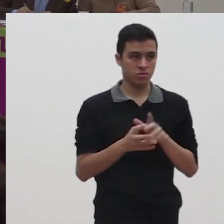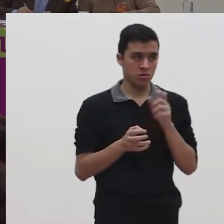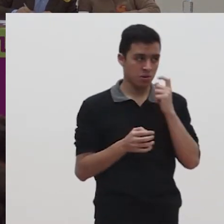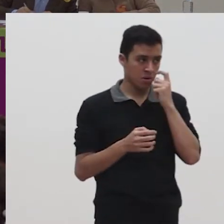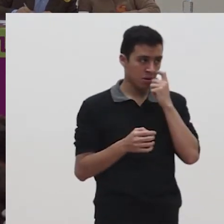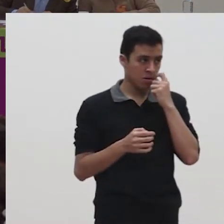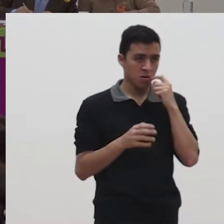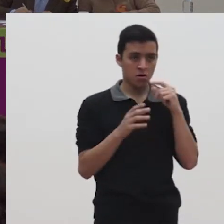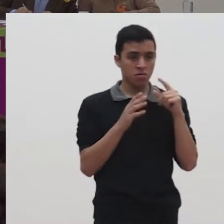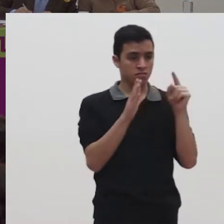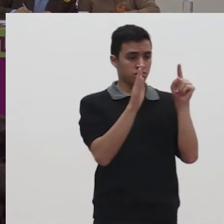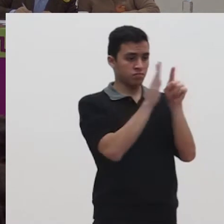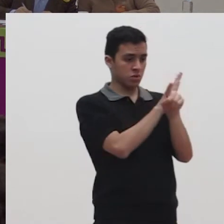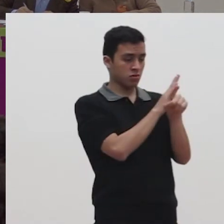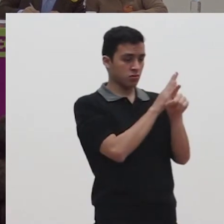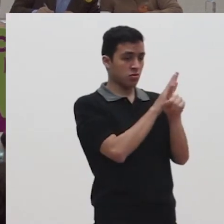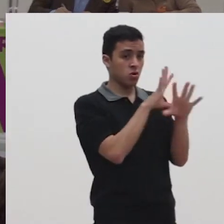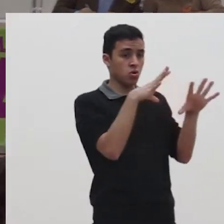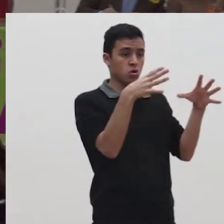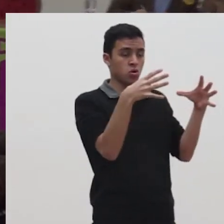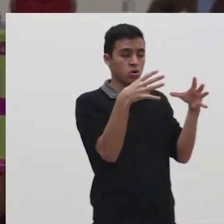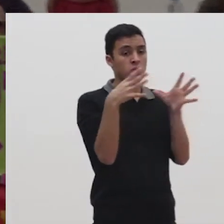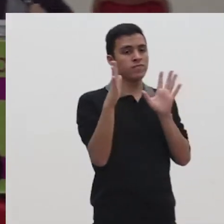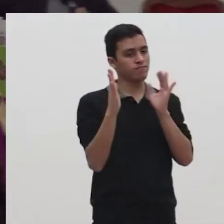Agora a chapa 1 começa respondendo.